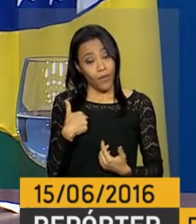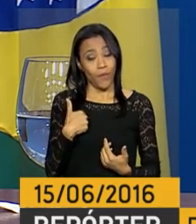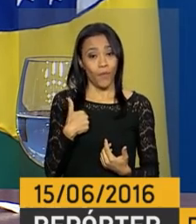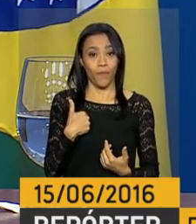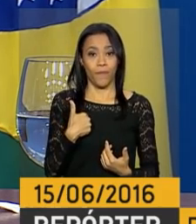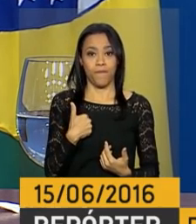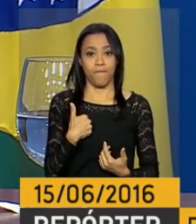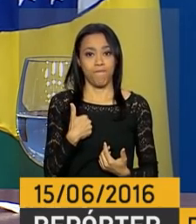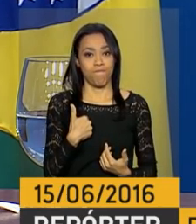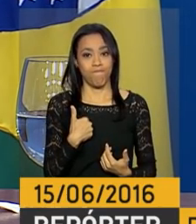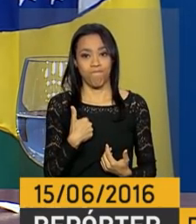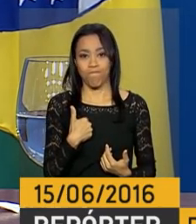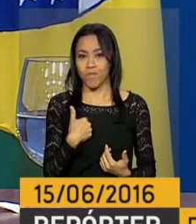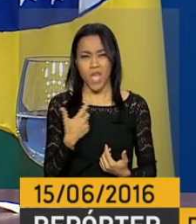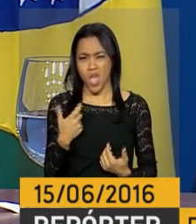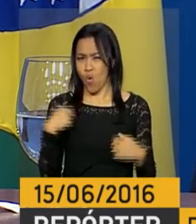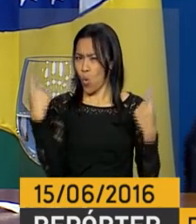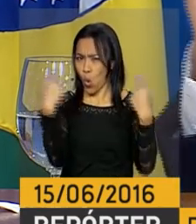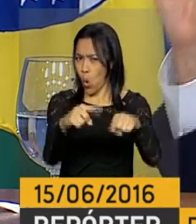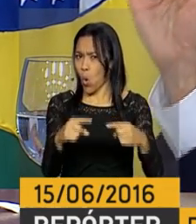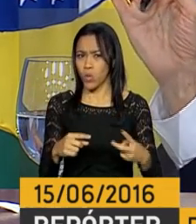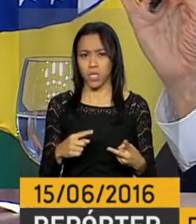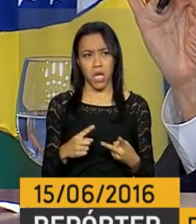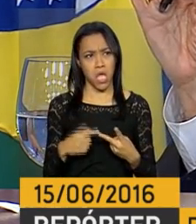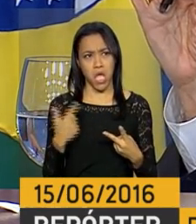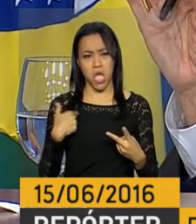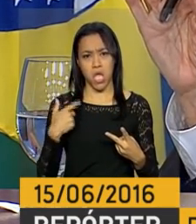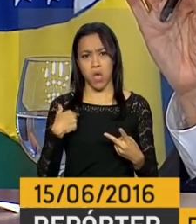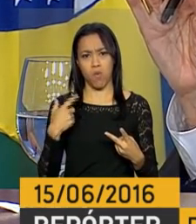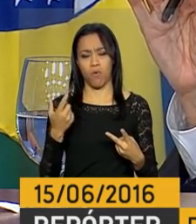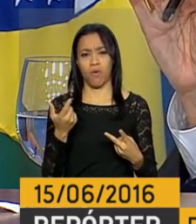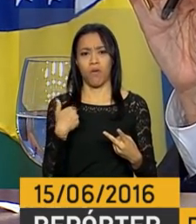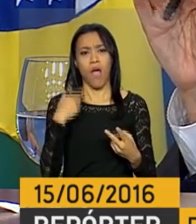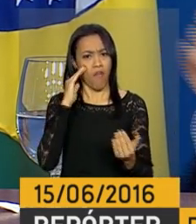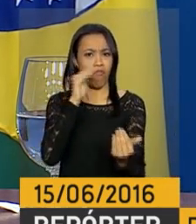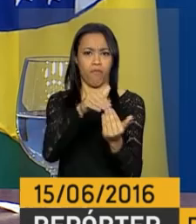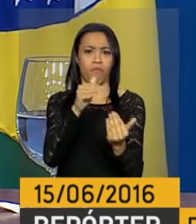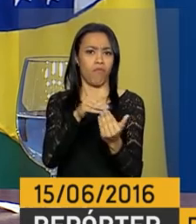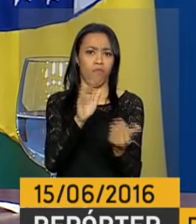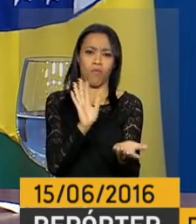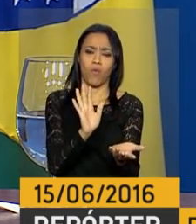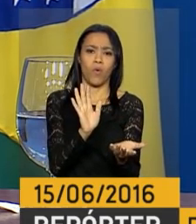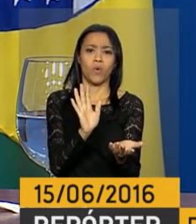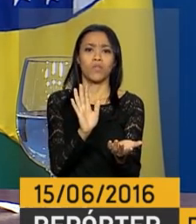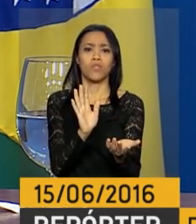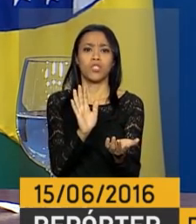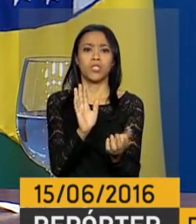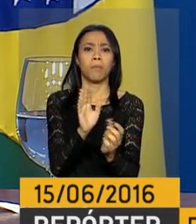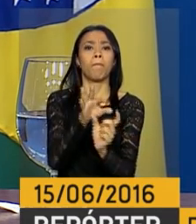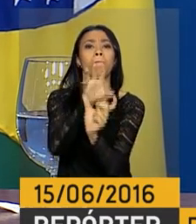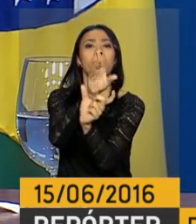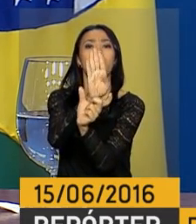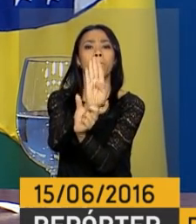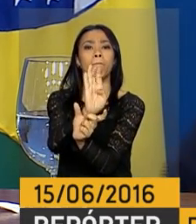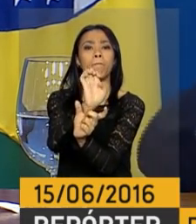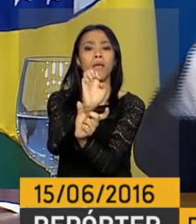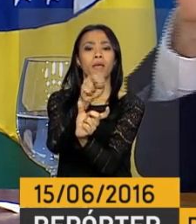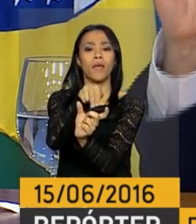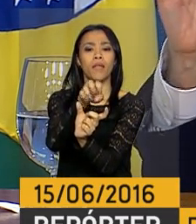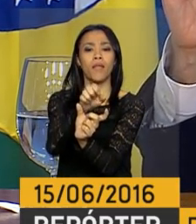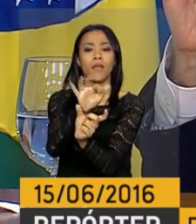eu não sou contra ou a favor de nenhum benefício a a